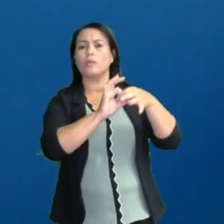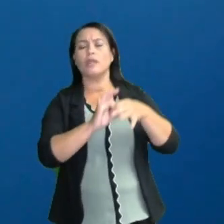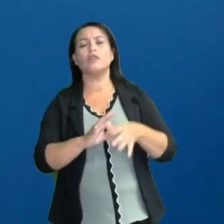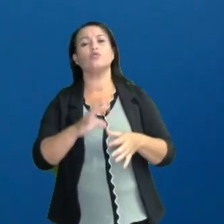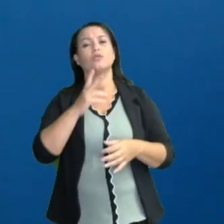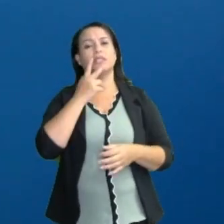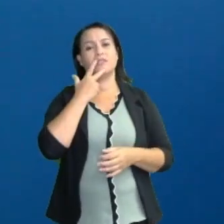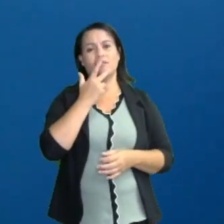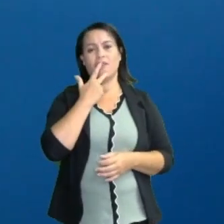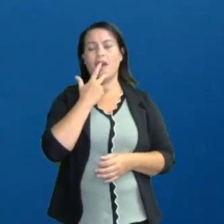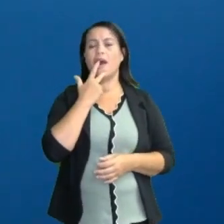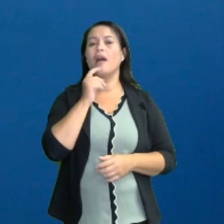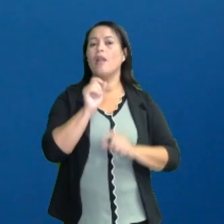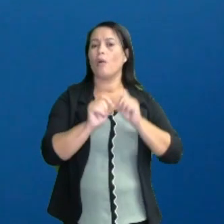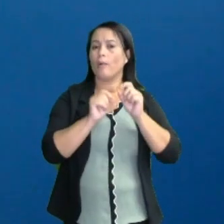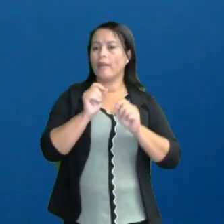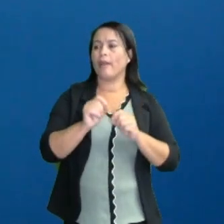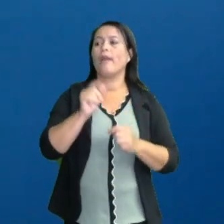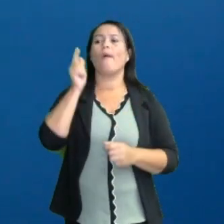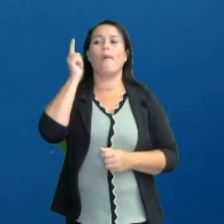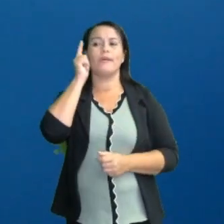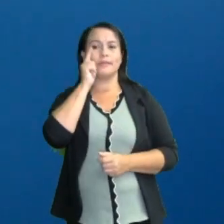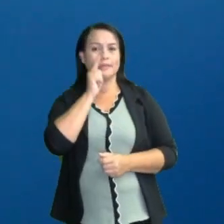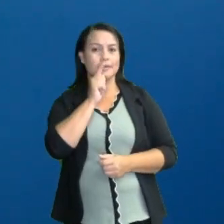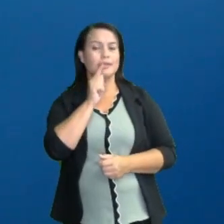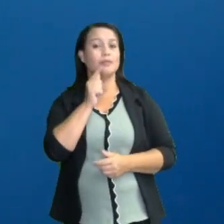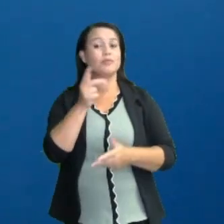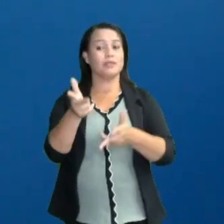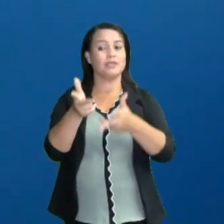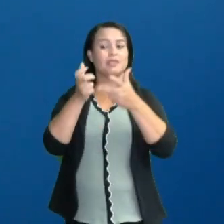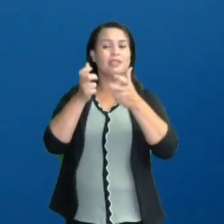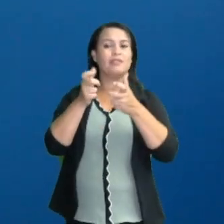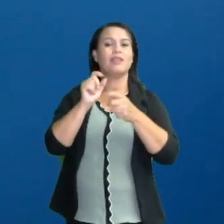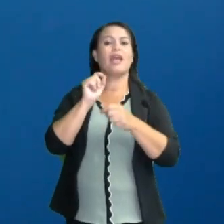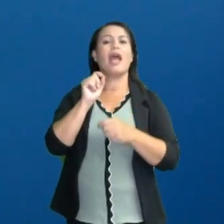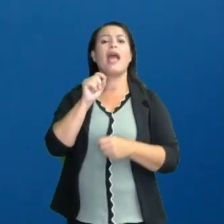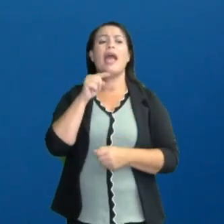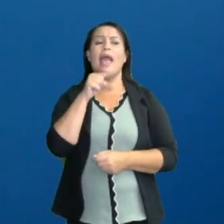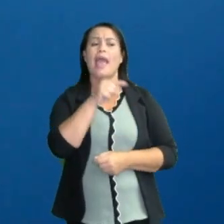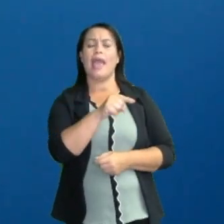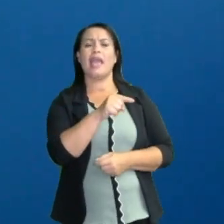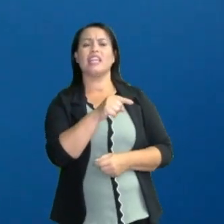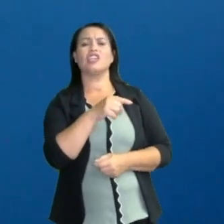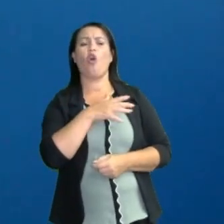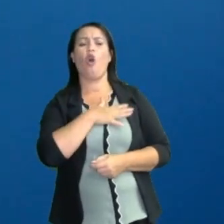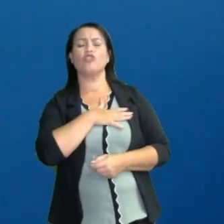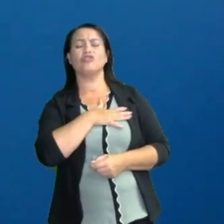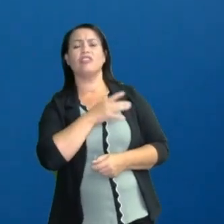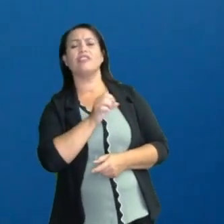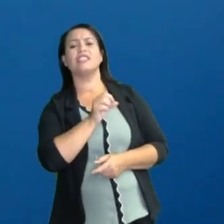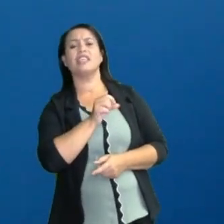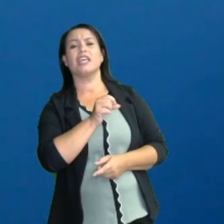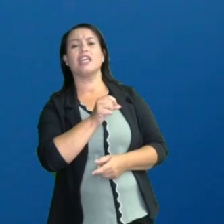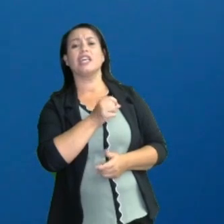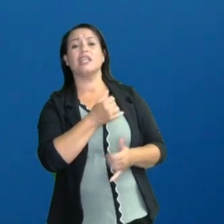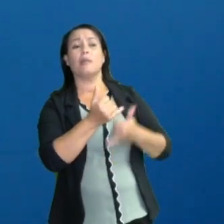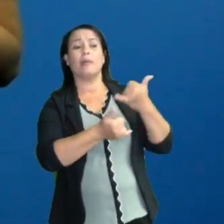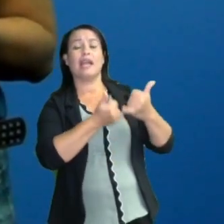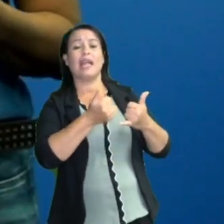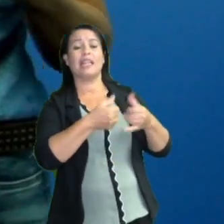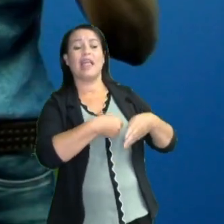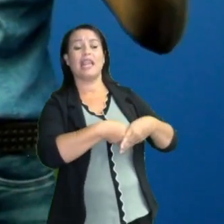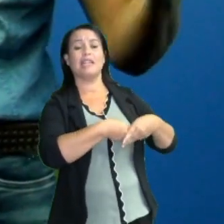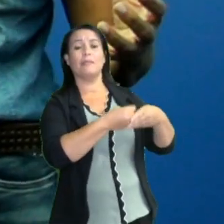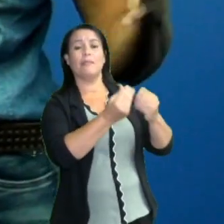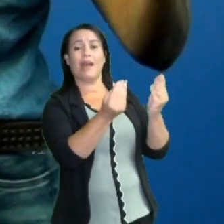gente fala, então a gente vai conseguir identificar, tá certo? Ele não era muito fã do jogo de baralho. Esse